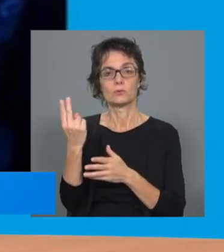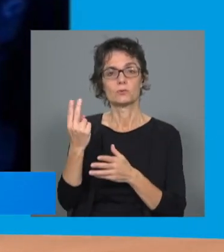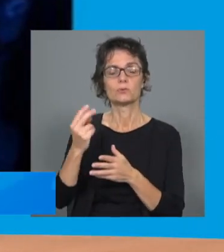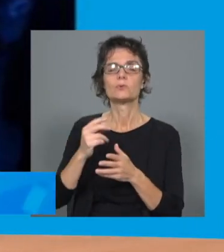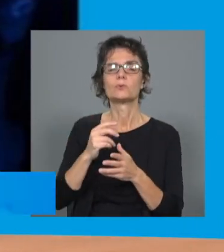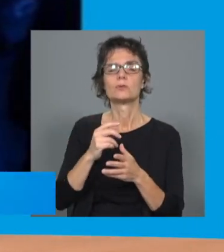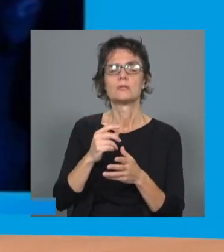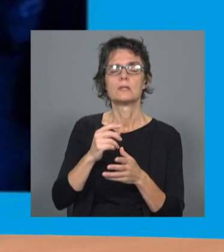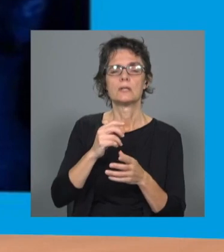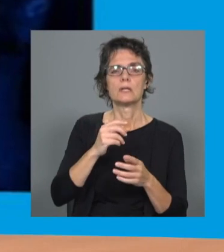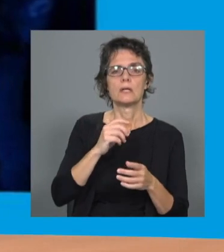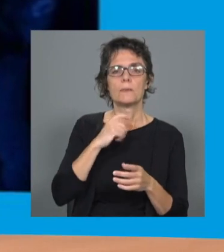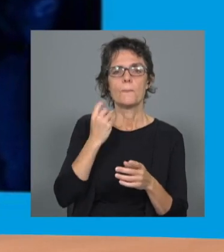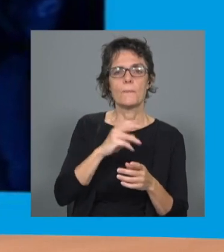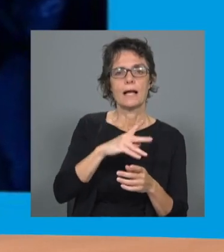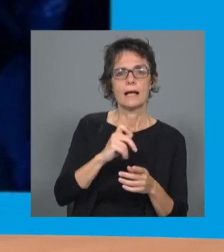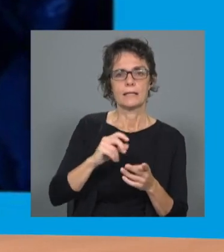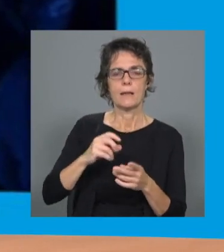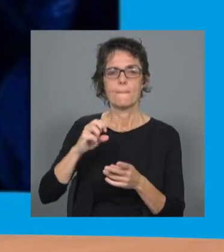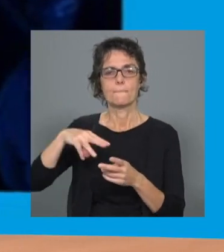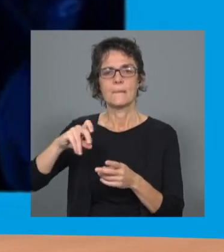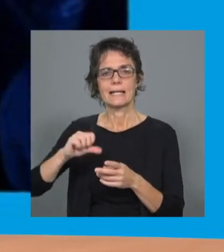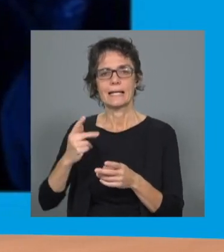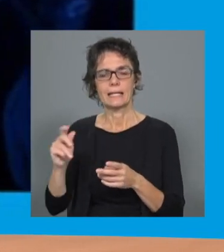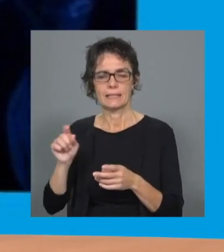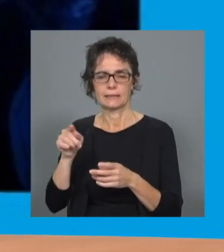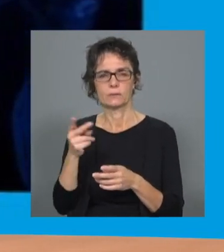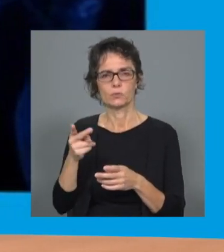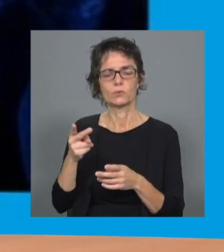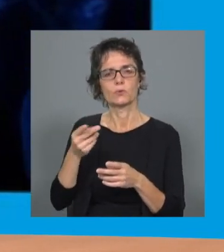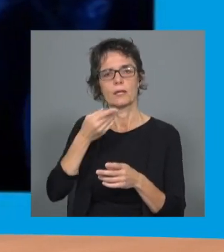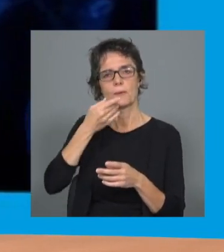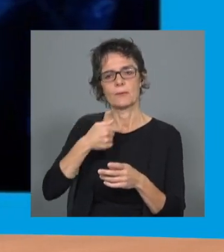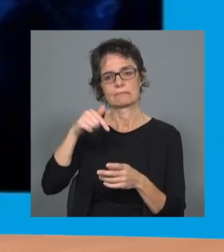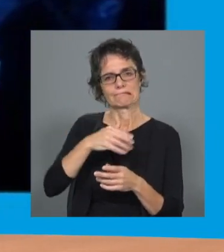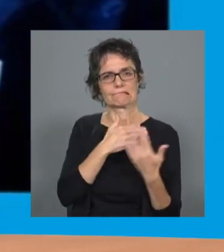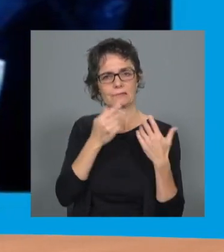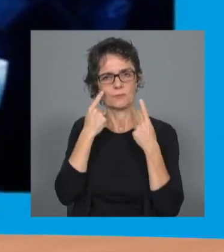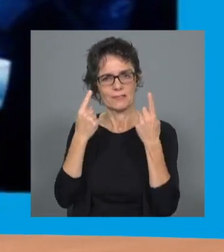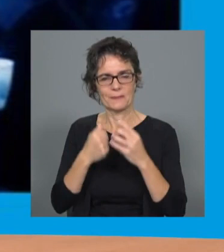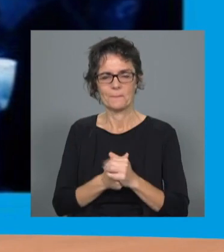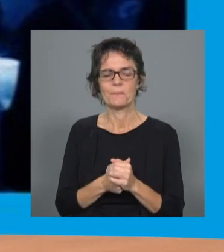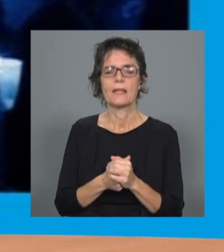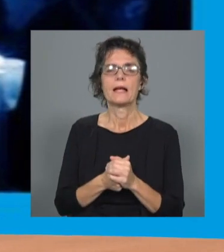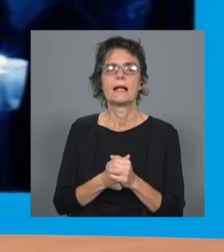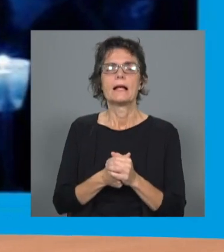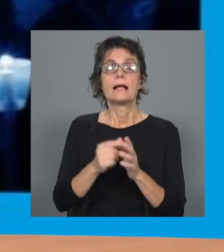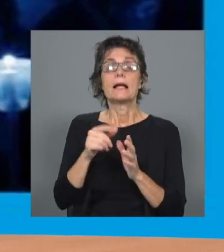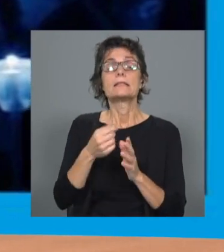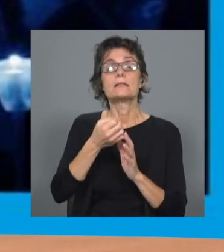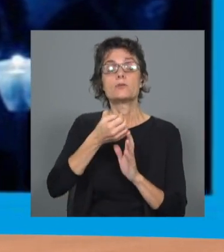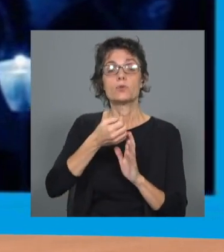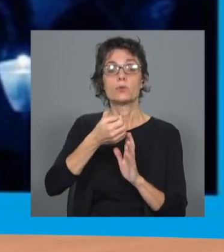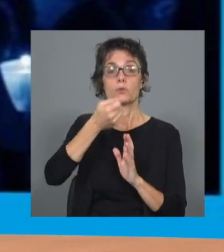e da Margarida Cordo. É uma coletânea, uma estrutura, uma composição e agregação de vários contos,